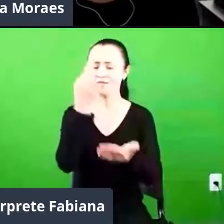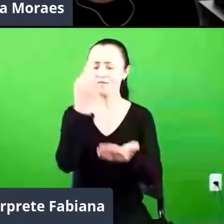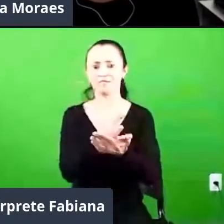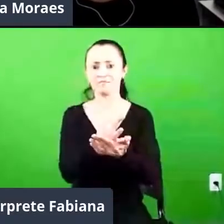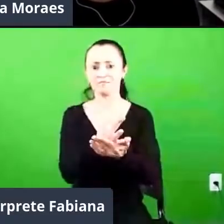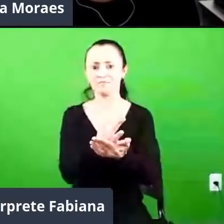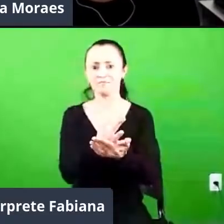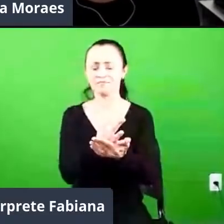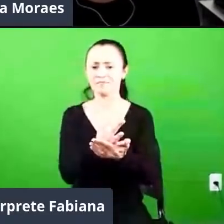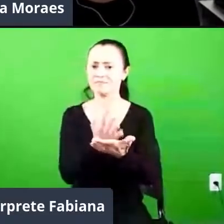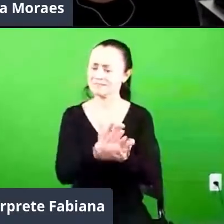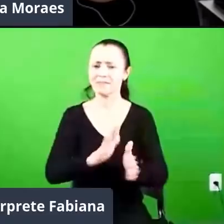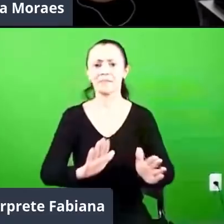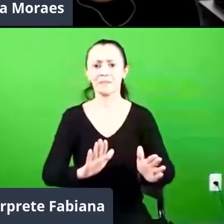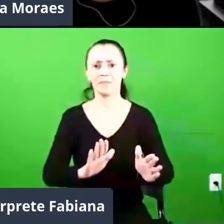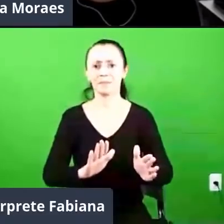logo, né?